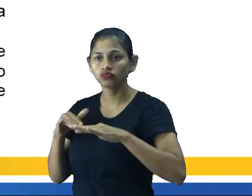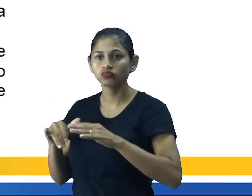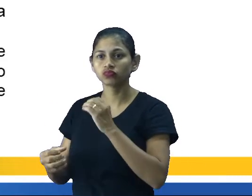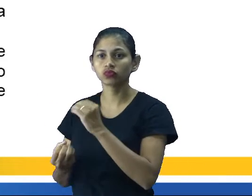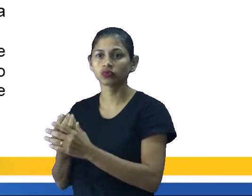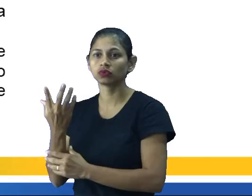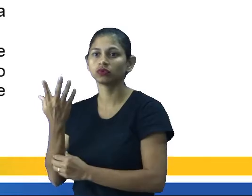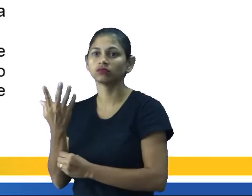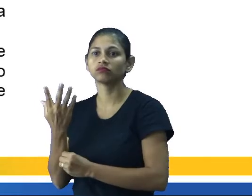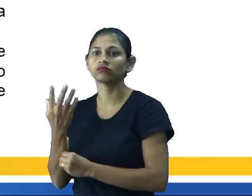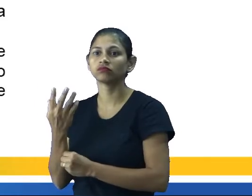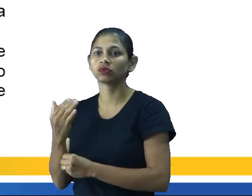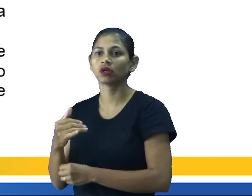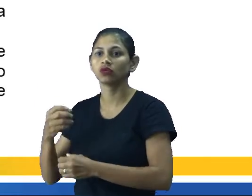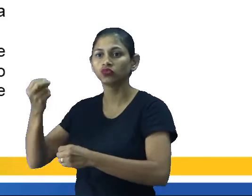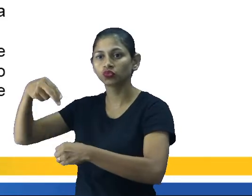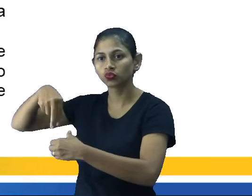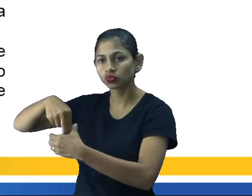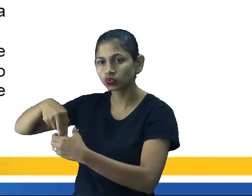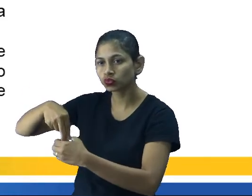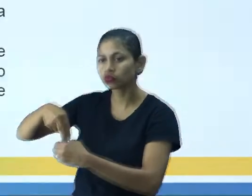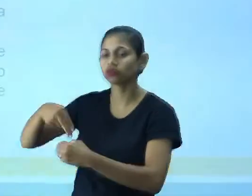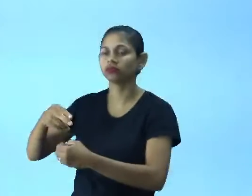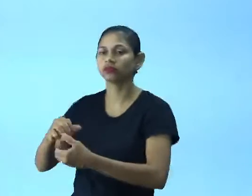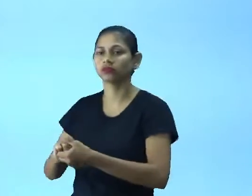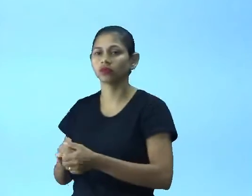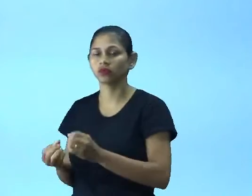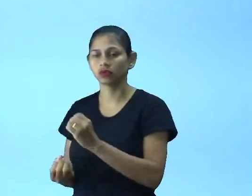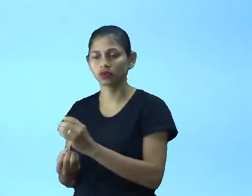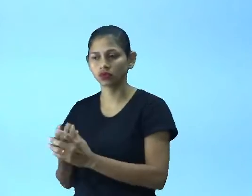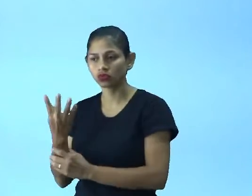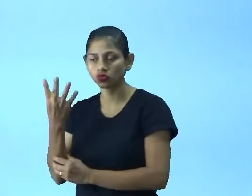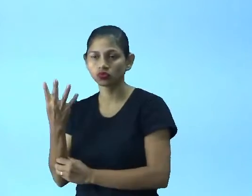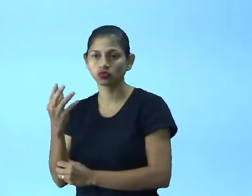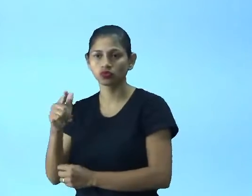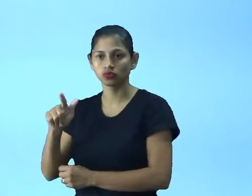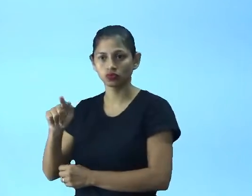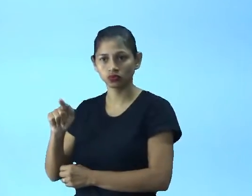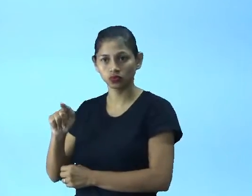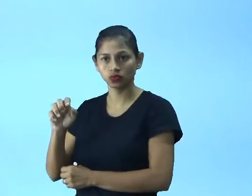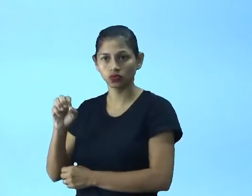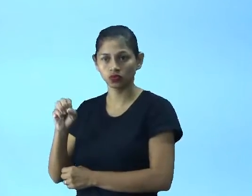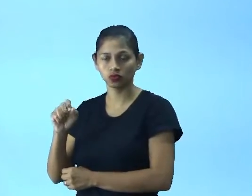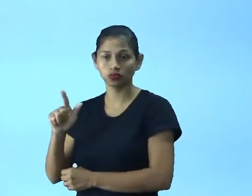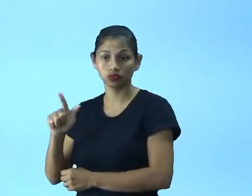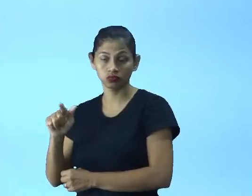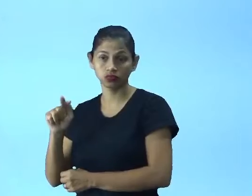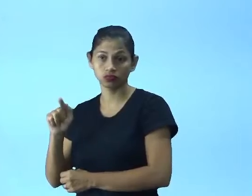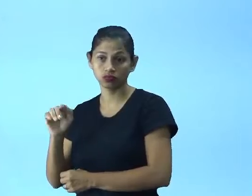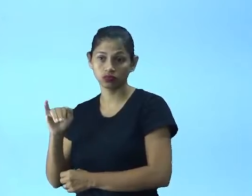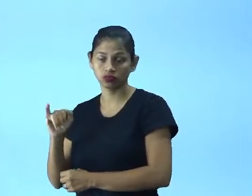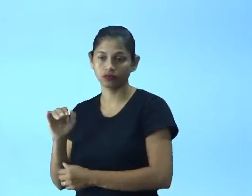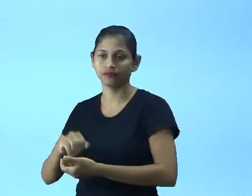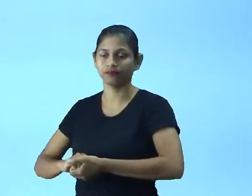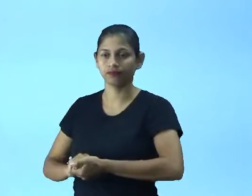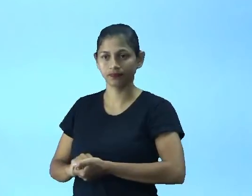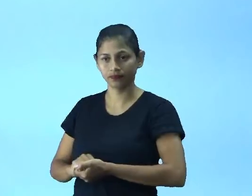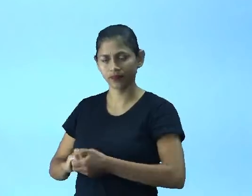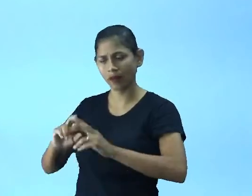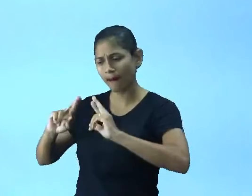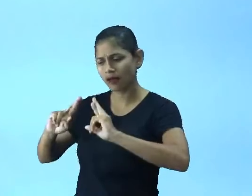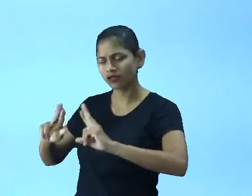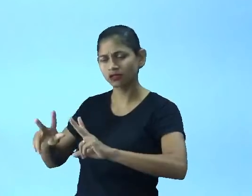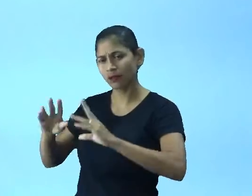seu conteúdo, provém diretamente do aparelho de Golgi. Então, nós temos aí a principal diferença entre elas, que nesse